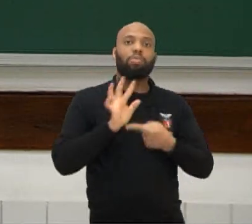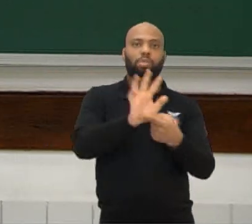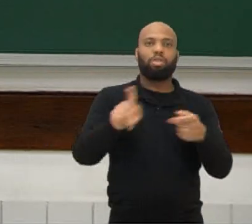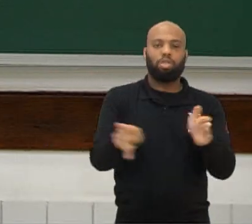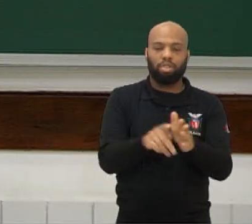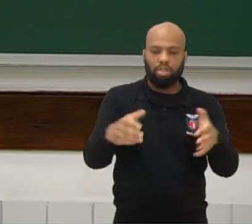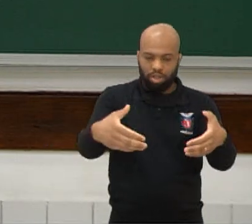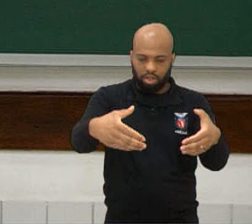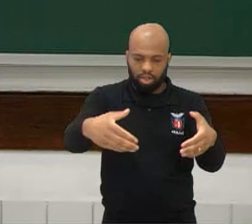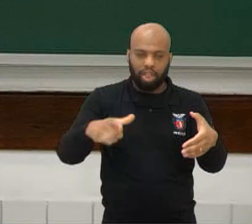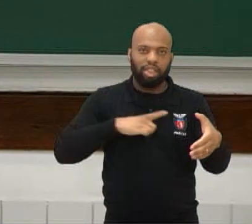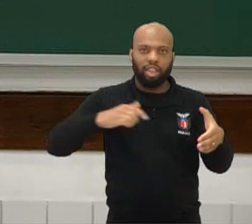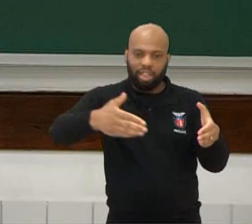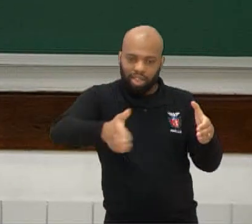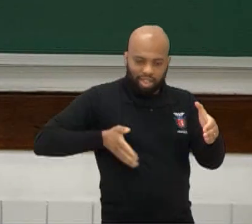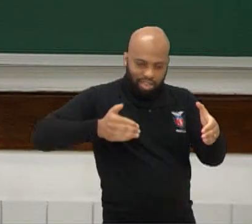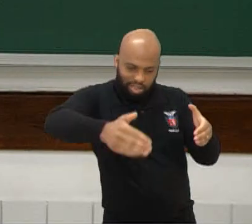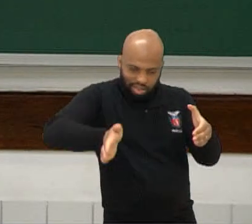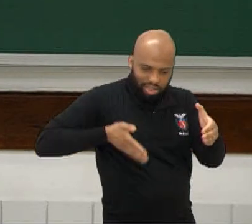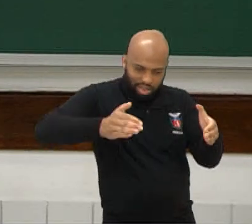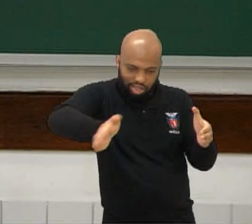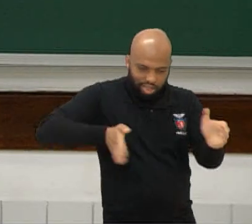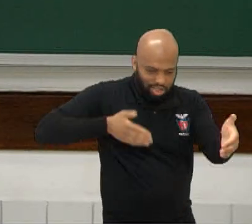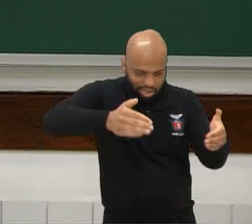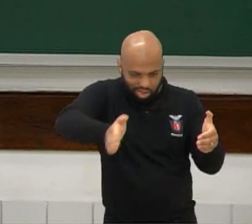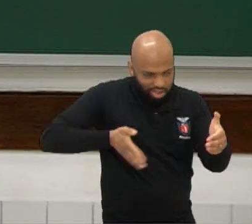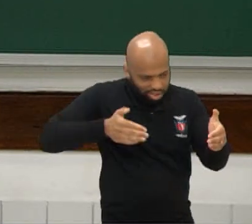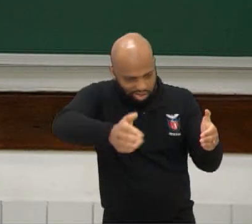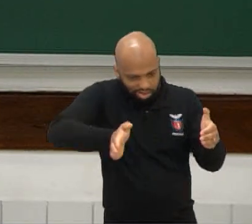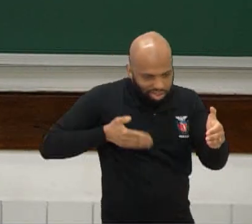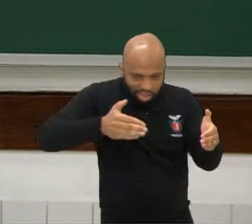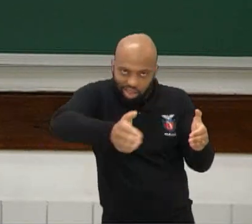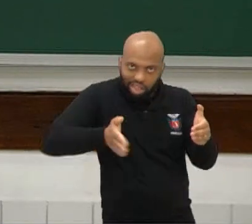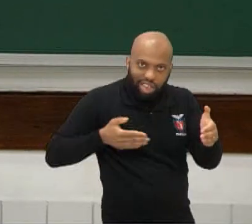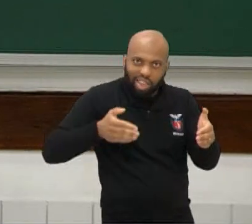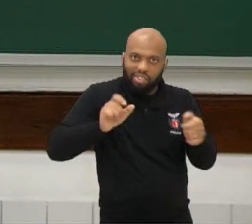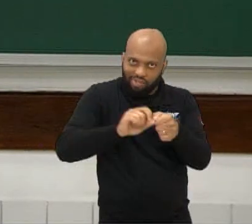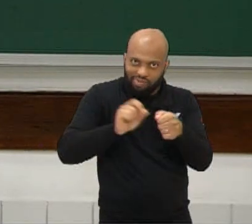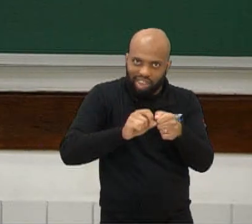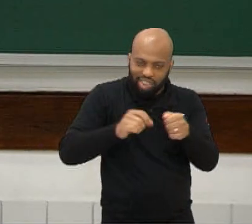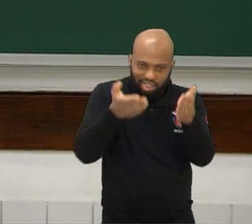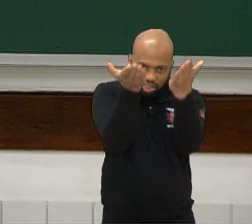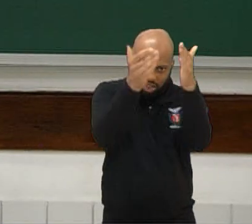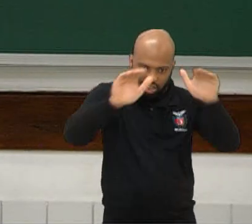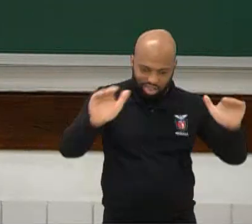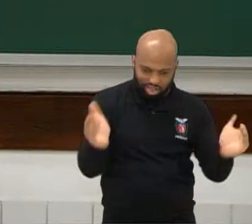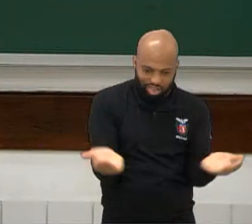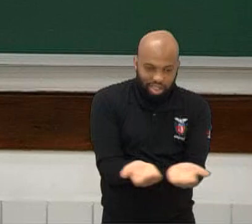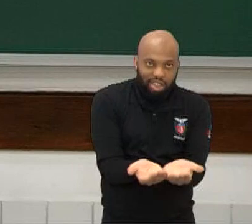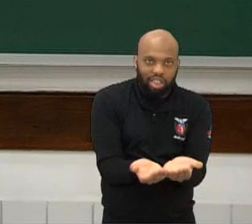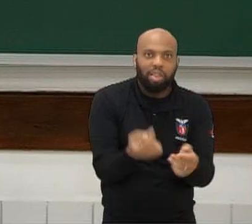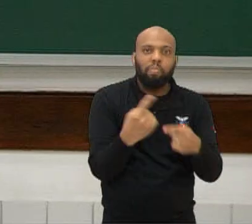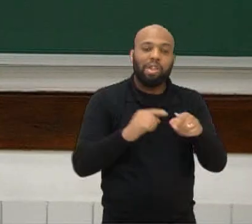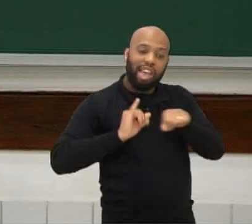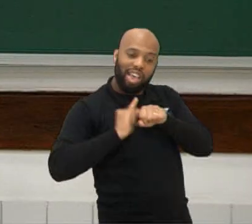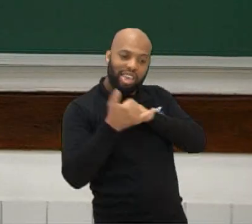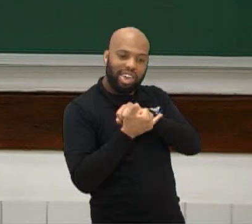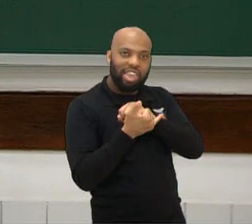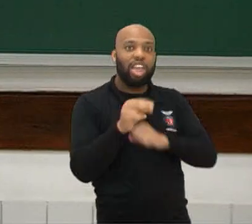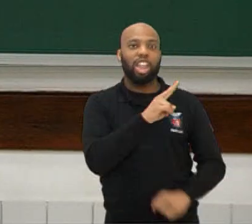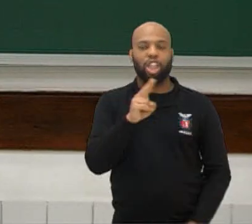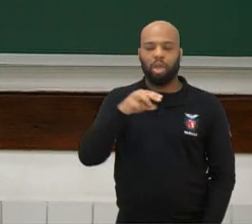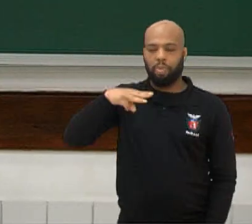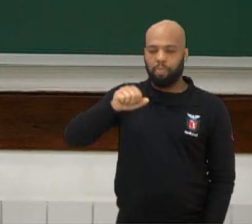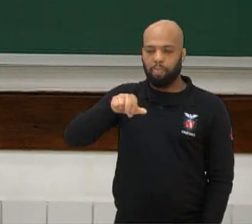cerâmica marajoara, né? Dos povos indígenas que vivem ou que viviam na ilha de Marajó e ainda tem essa referência